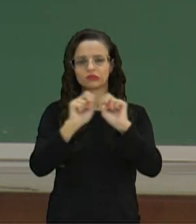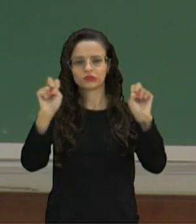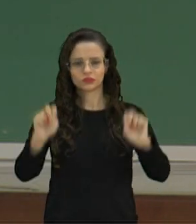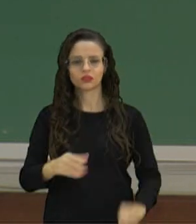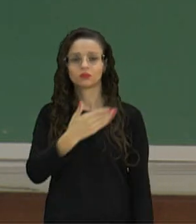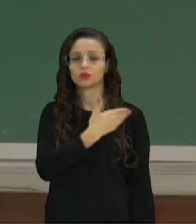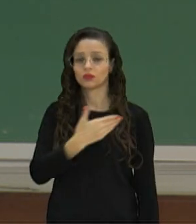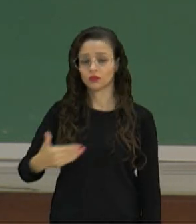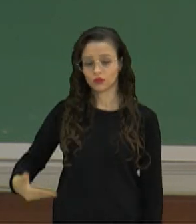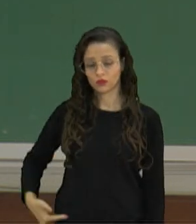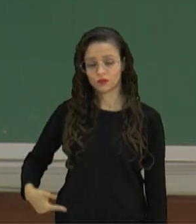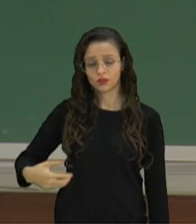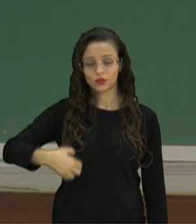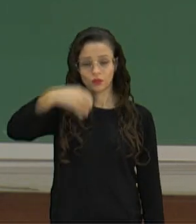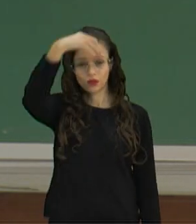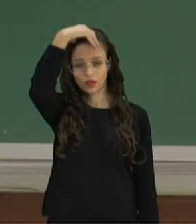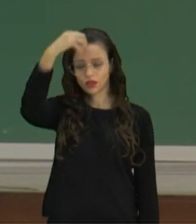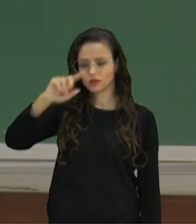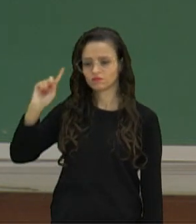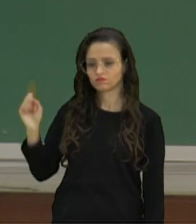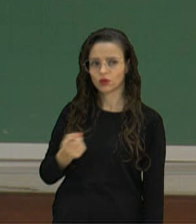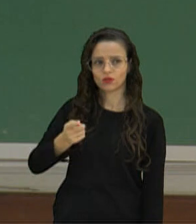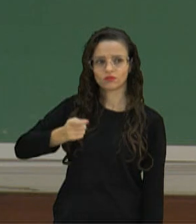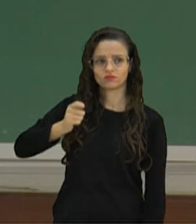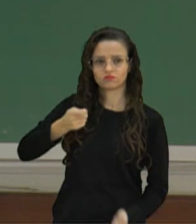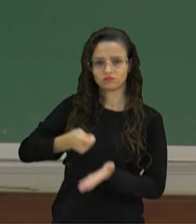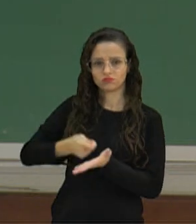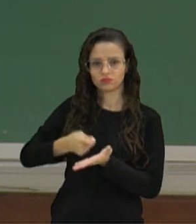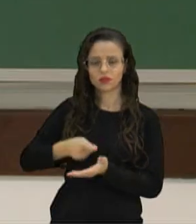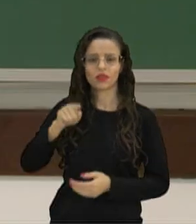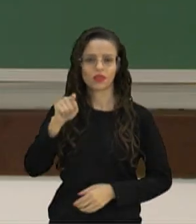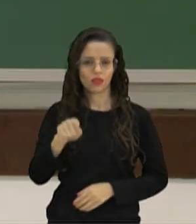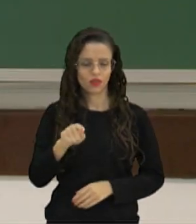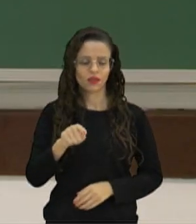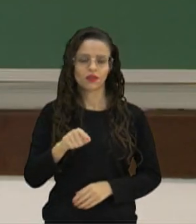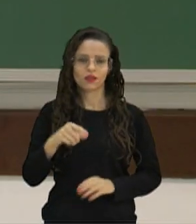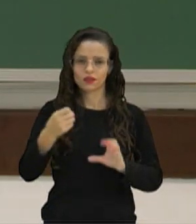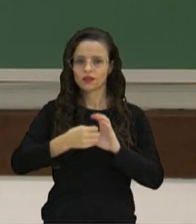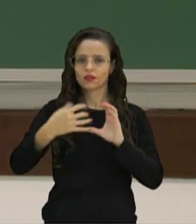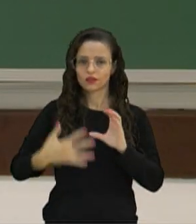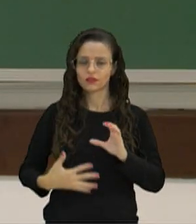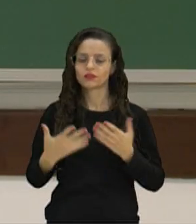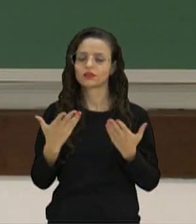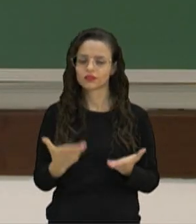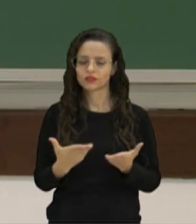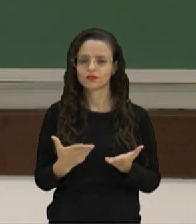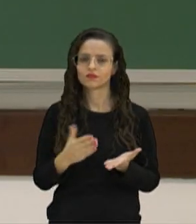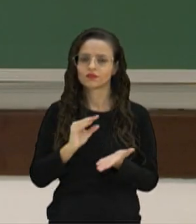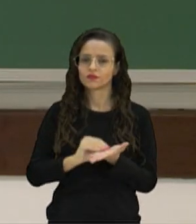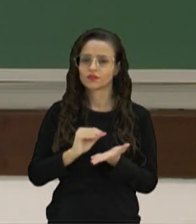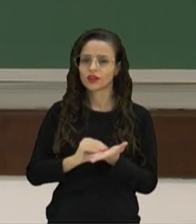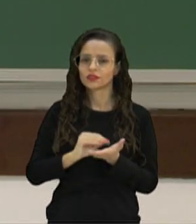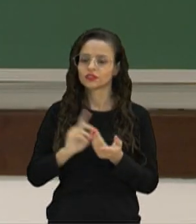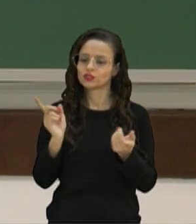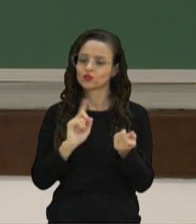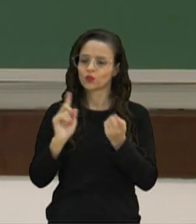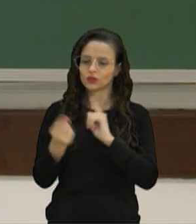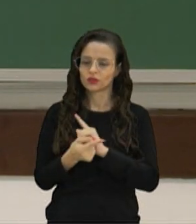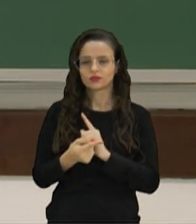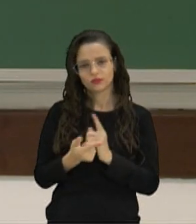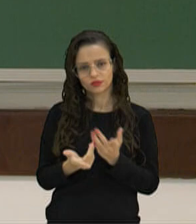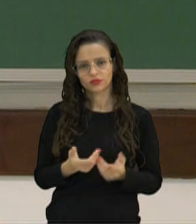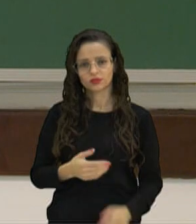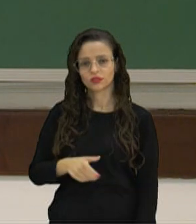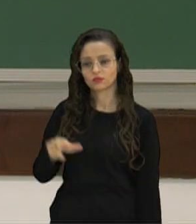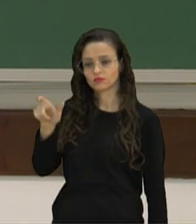governo, absolutismo, né, que trazia essa falta de contradições. O